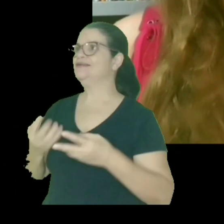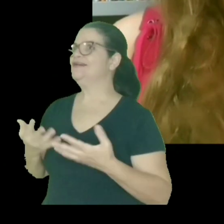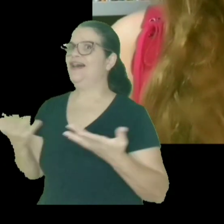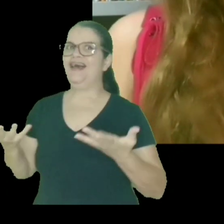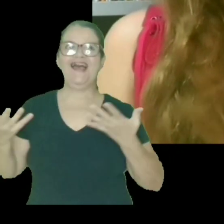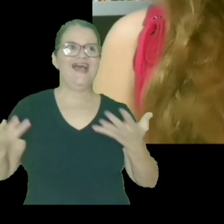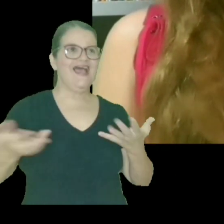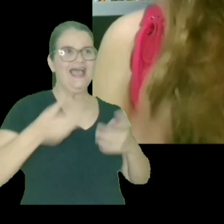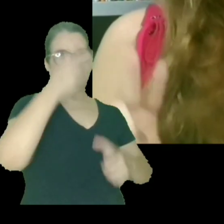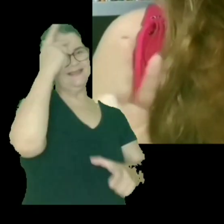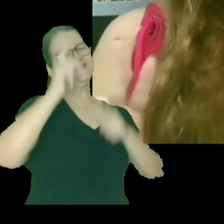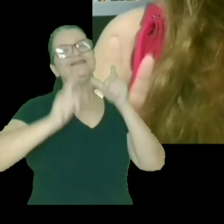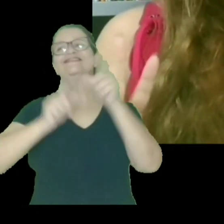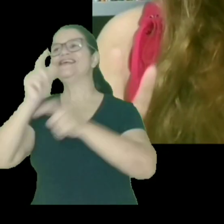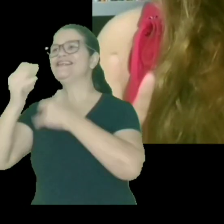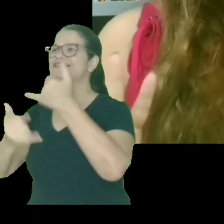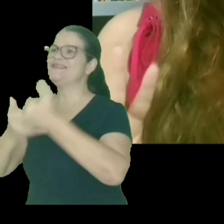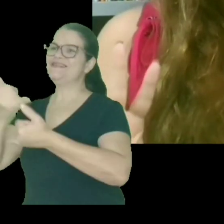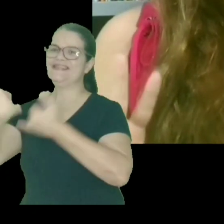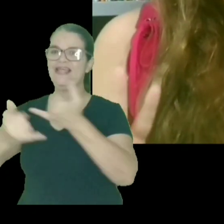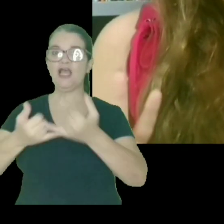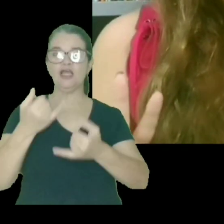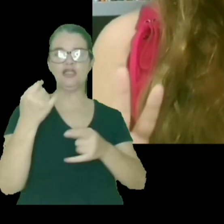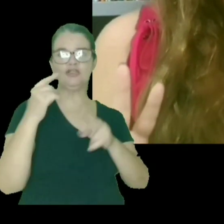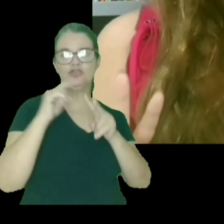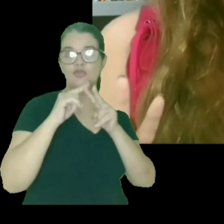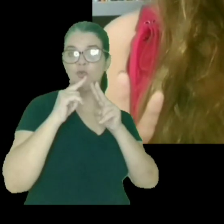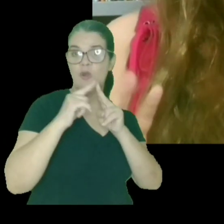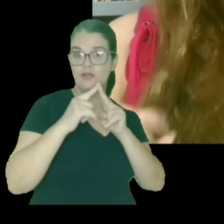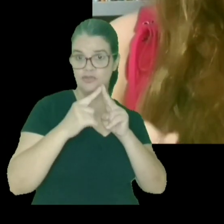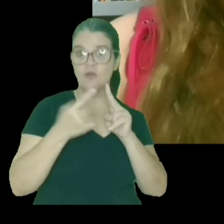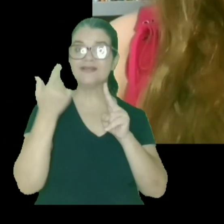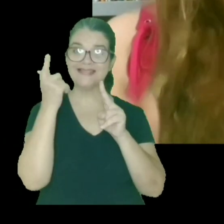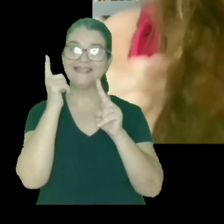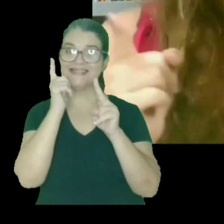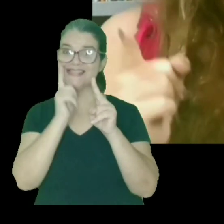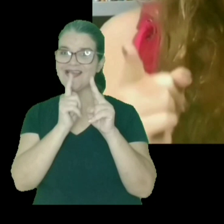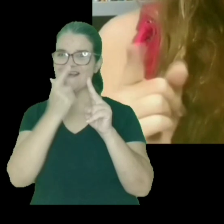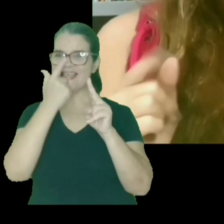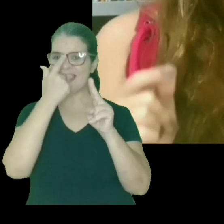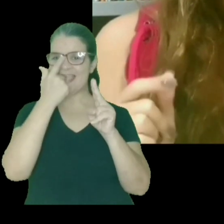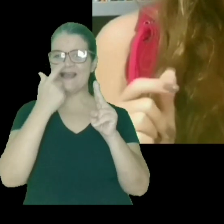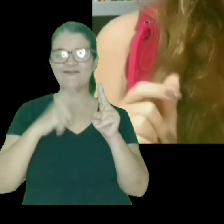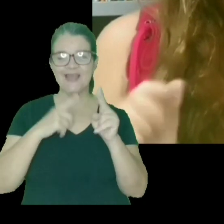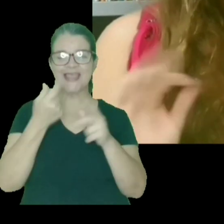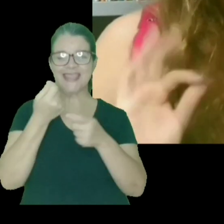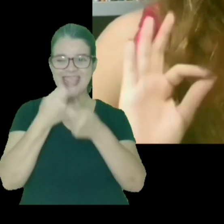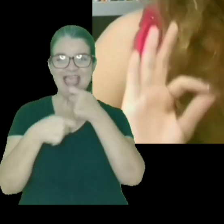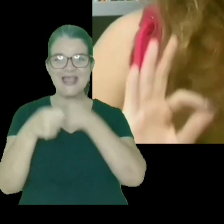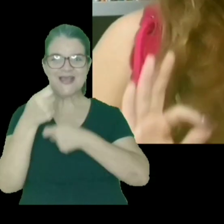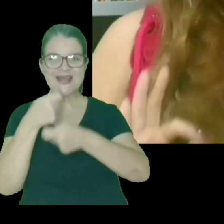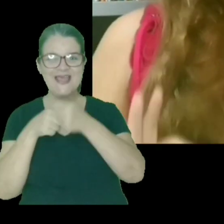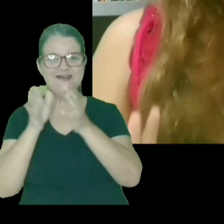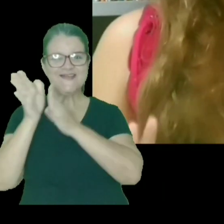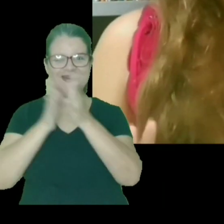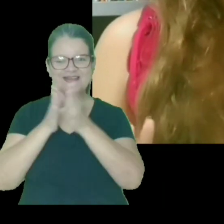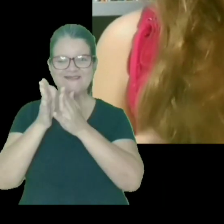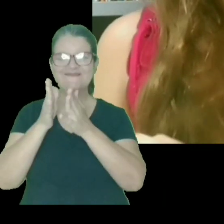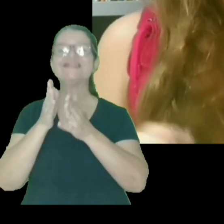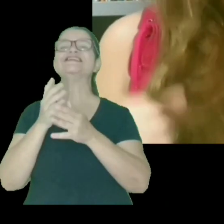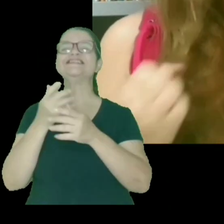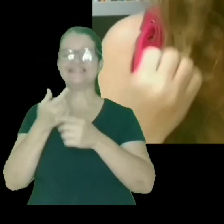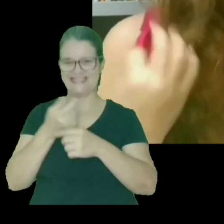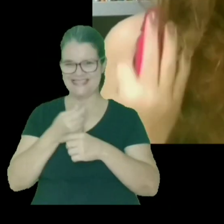outros se divertirem. 2 coisas preciosas eu ganhava então e economizava-as com avareza